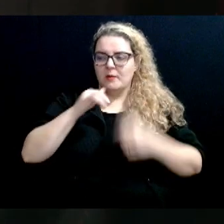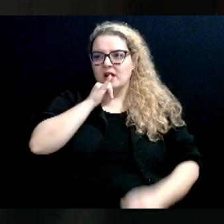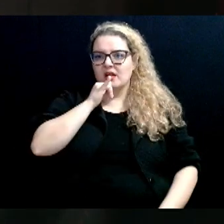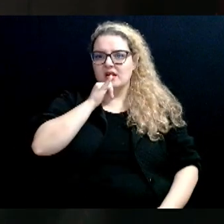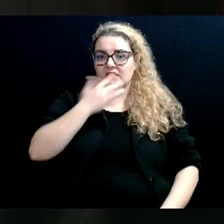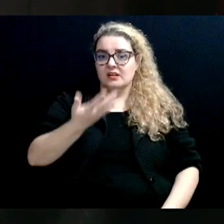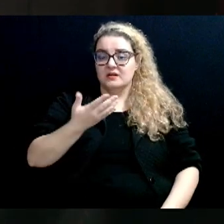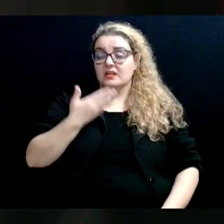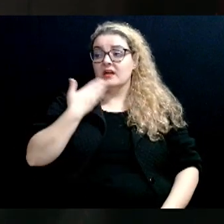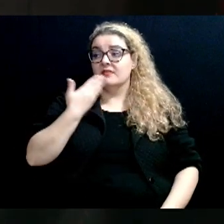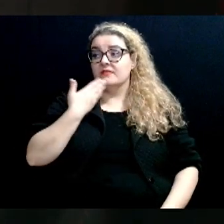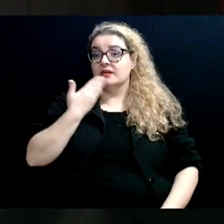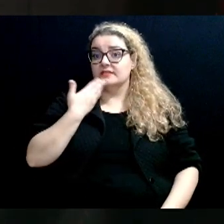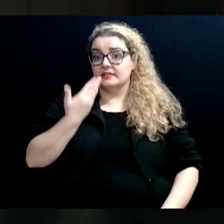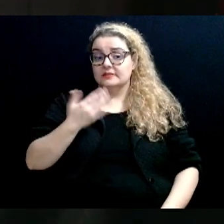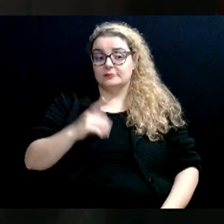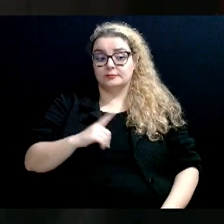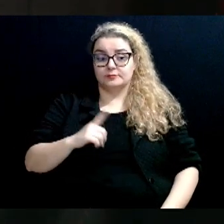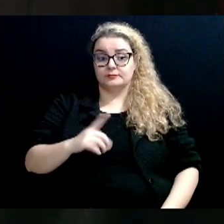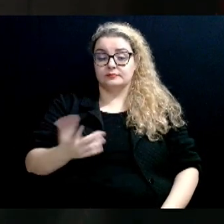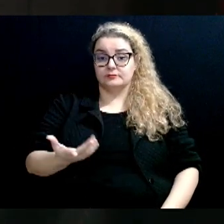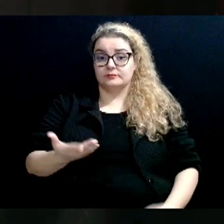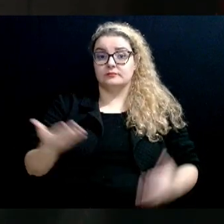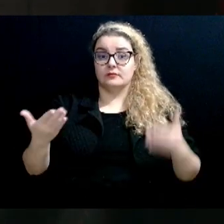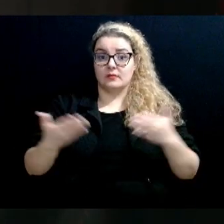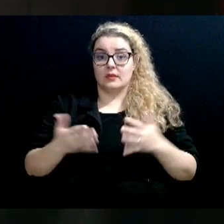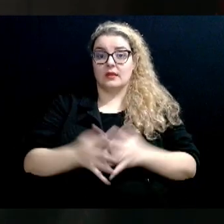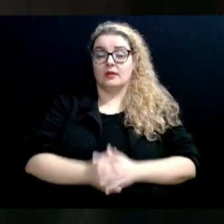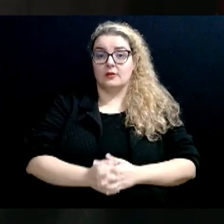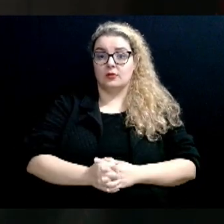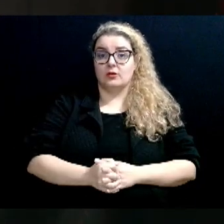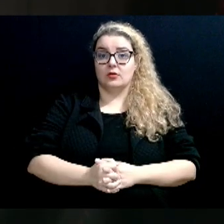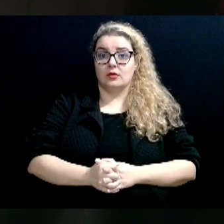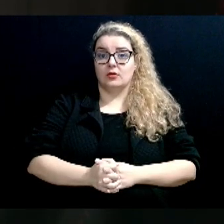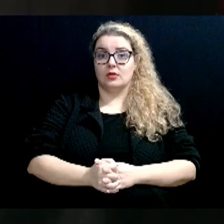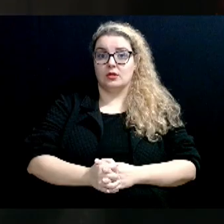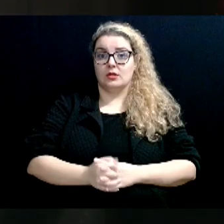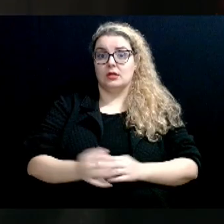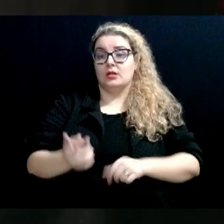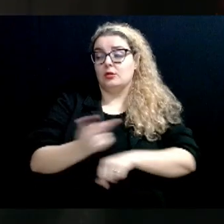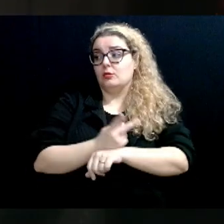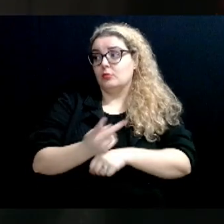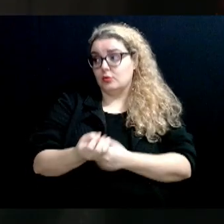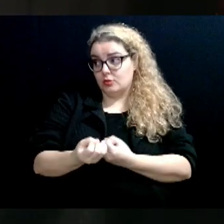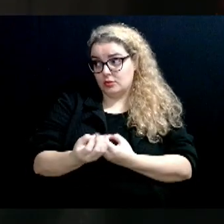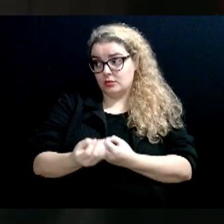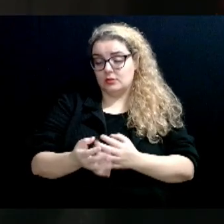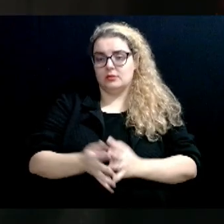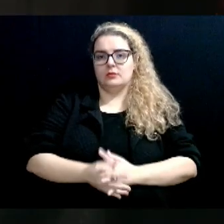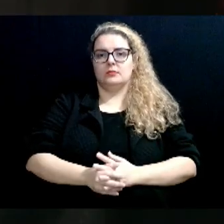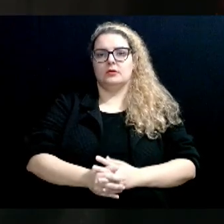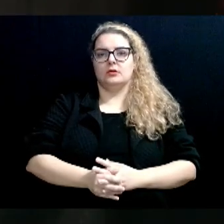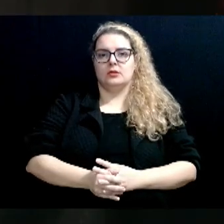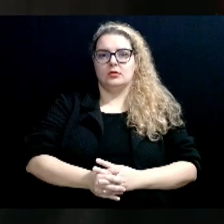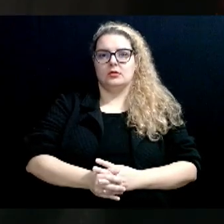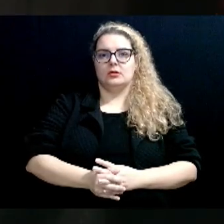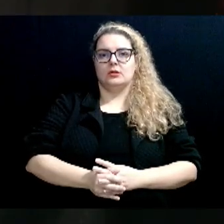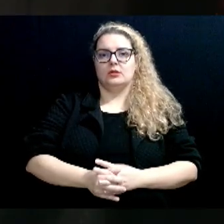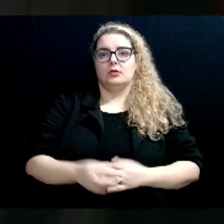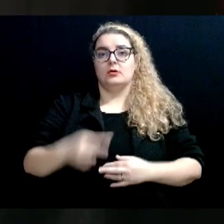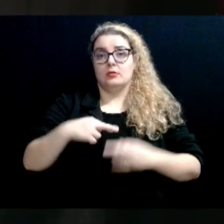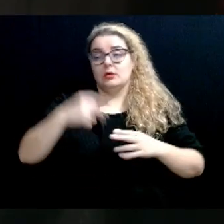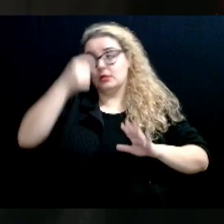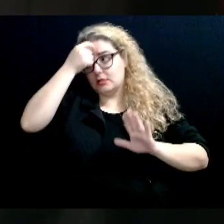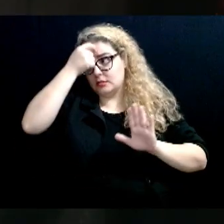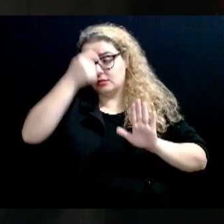facilidade que a gente tem agora na busca de informações, né? A questão da inteligência artificial, a gente